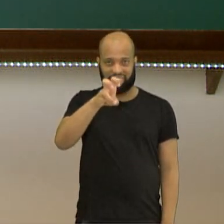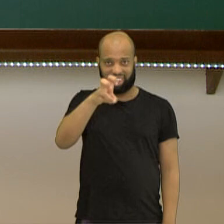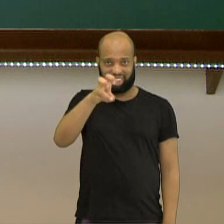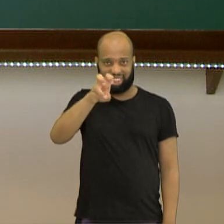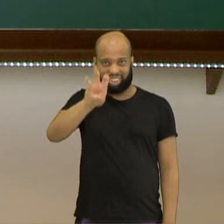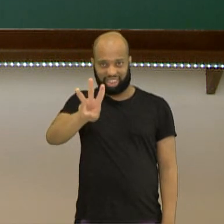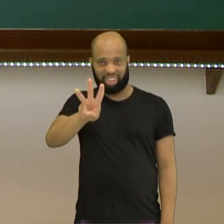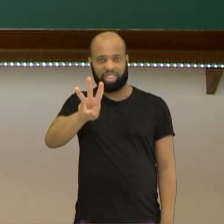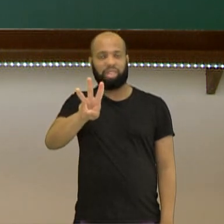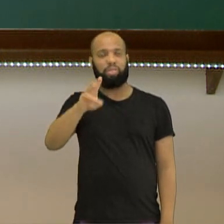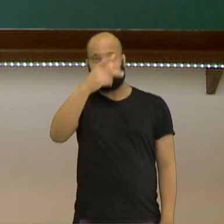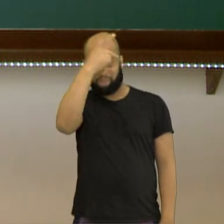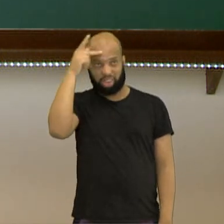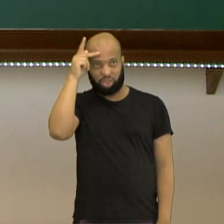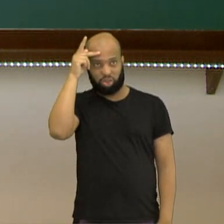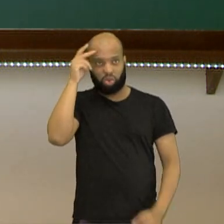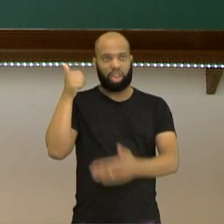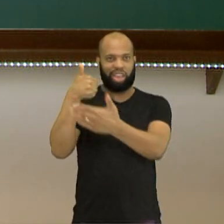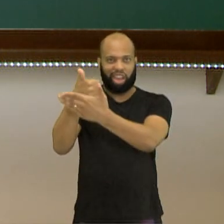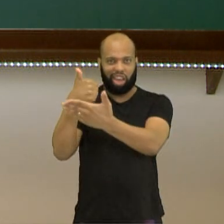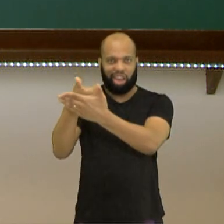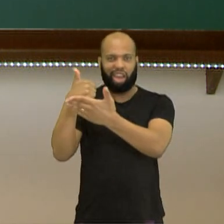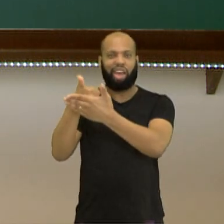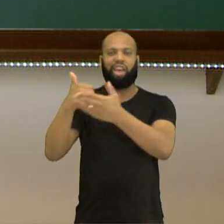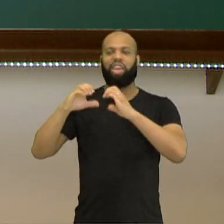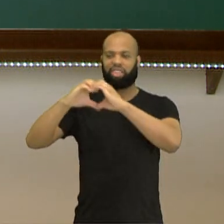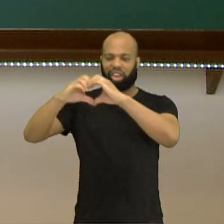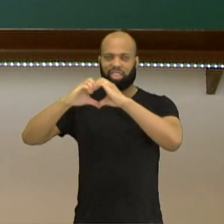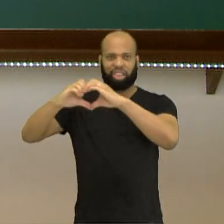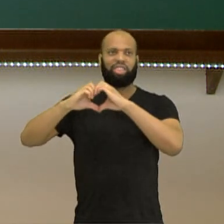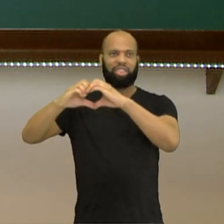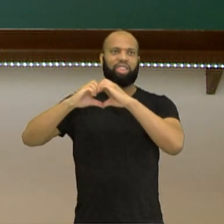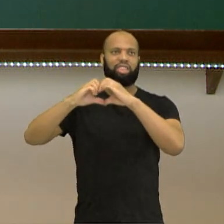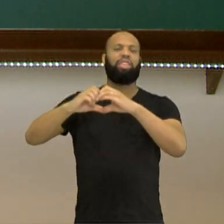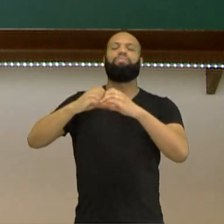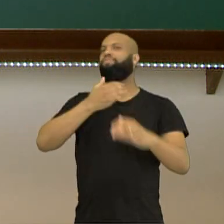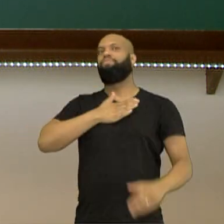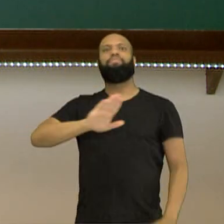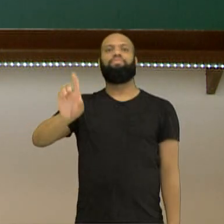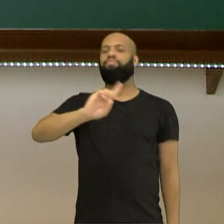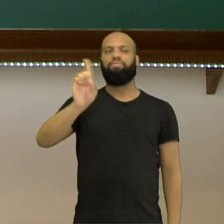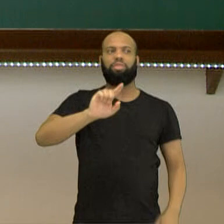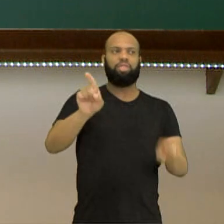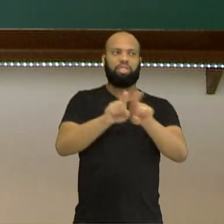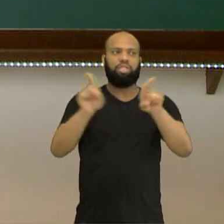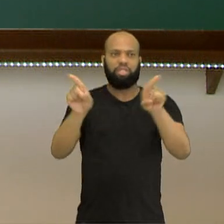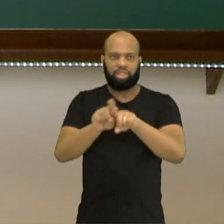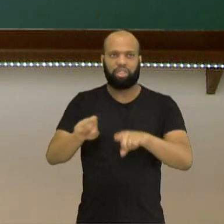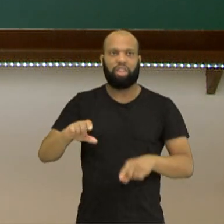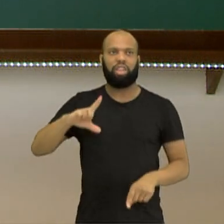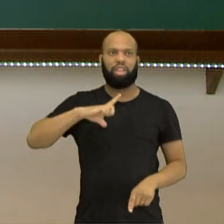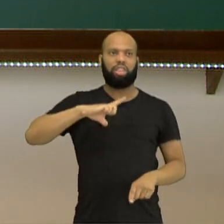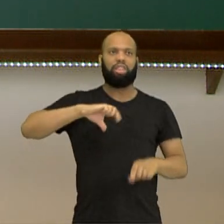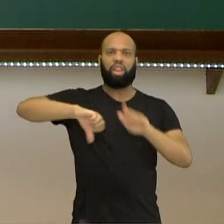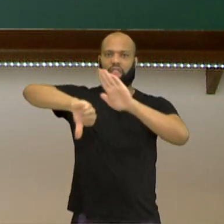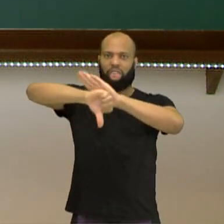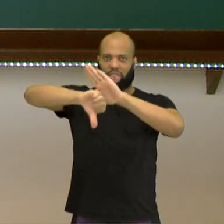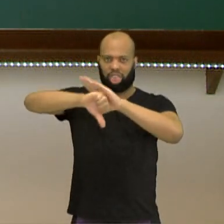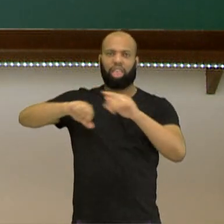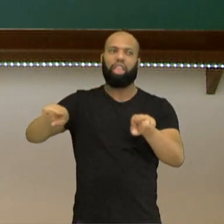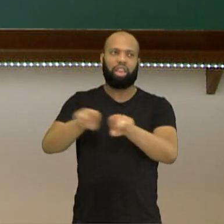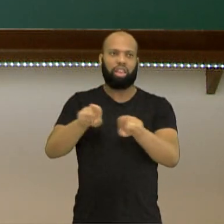253 manifestações, e mais variadas possíveis, curtir, coraçãozinho, né?